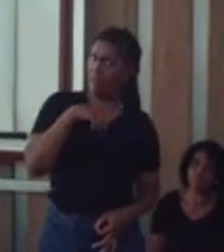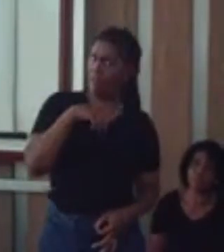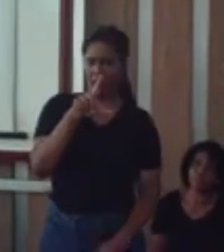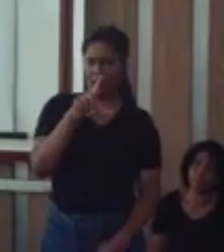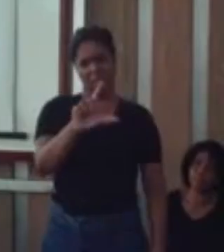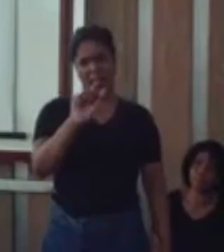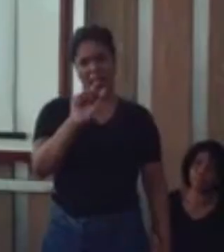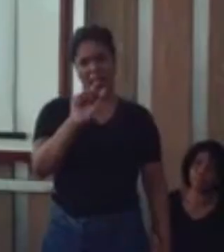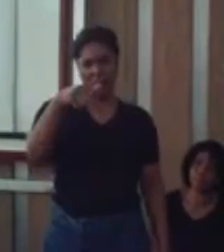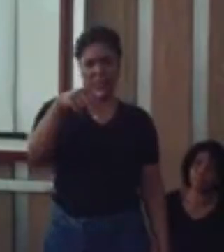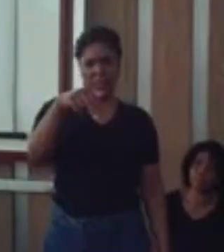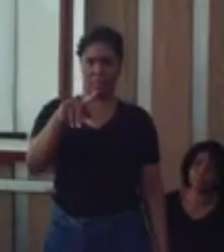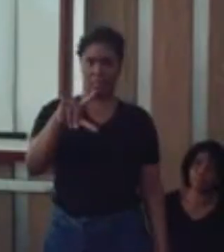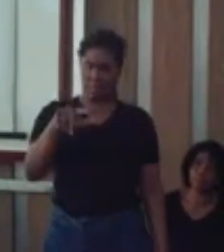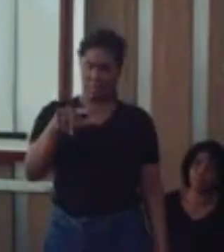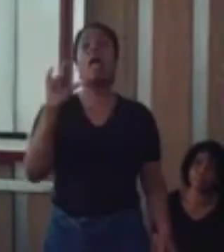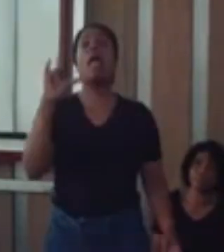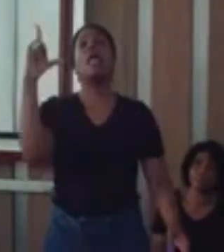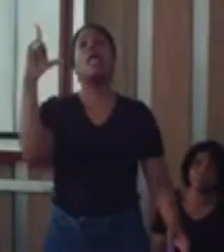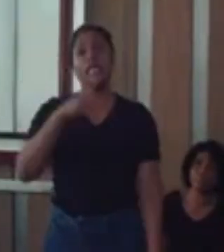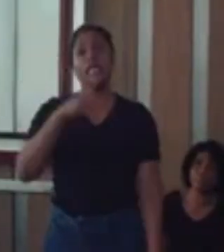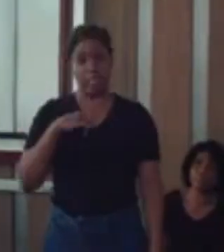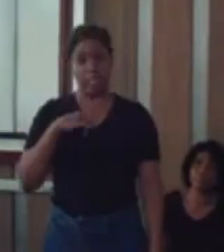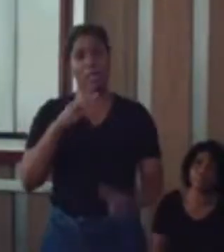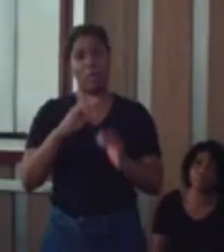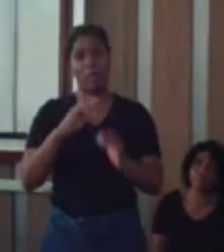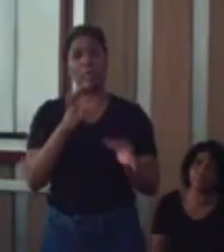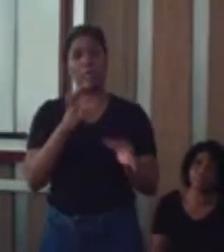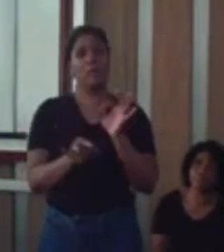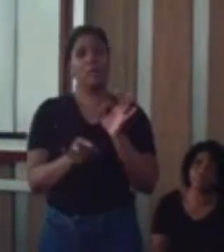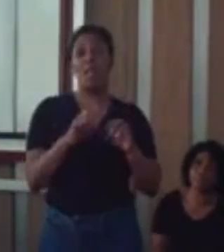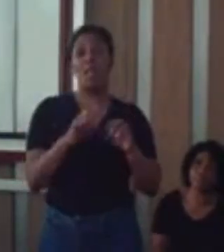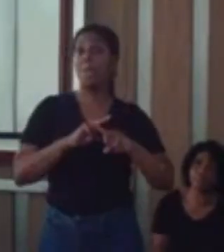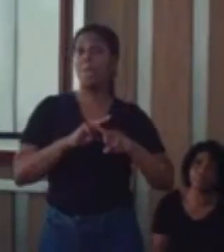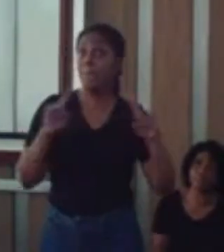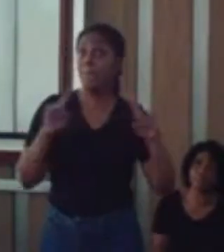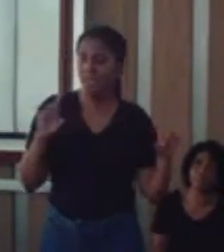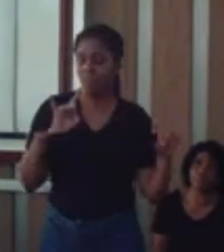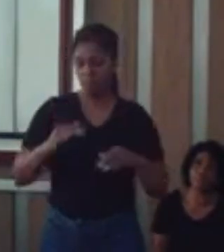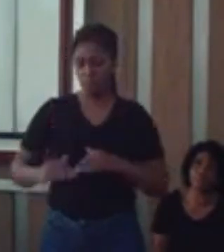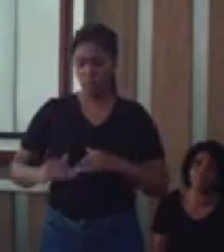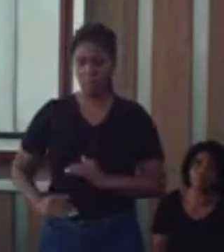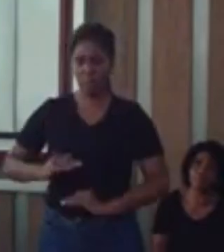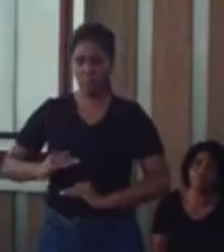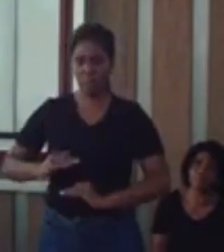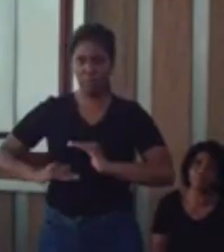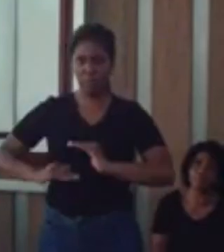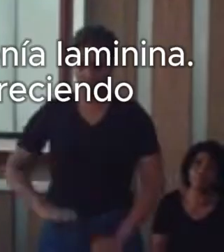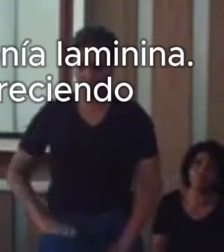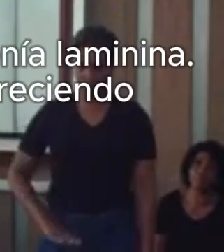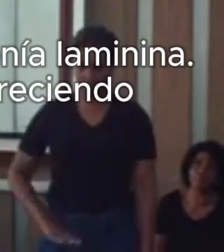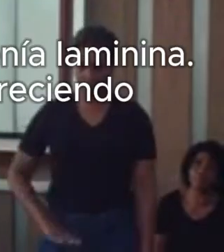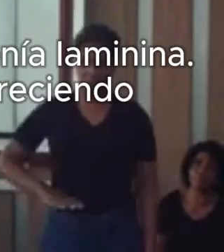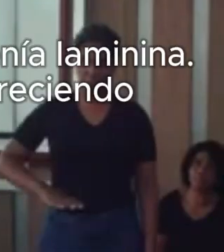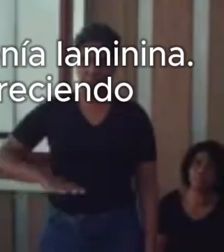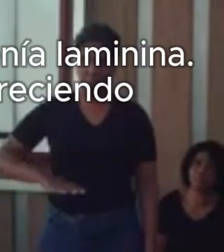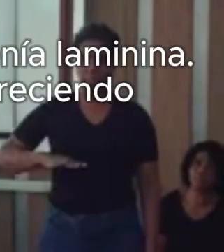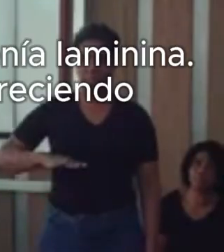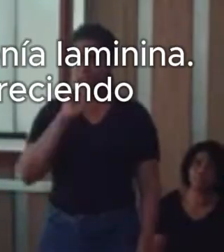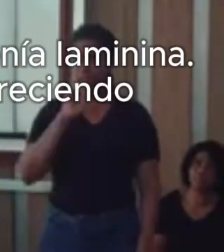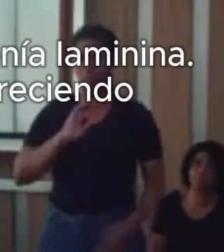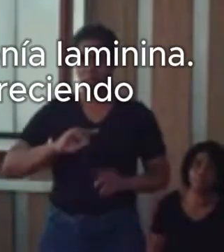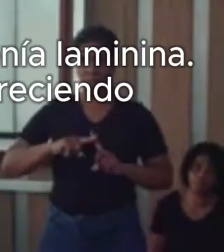para as células? Tem, mas só quando a gente está em desenvolvimento. Então, se está lá o seu cérebro lá na barriga da